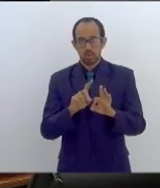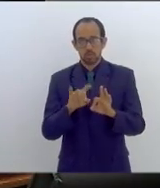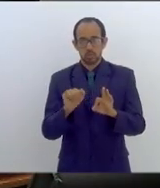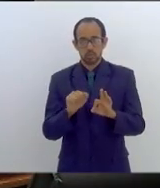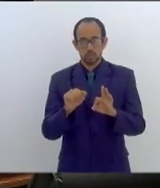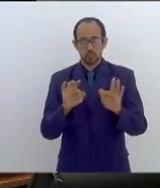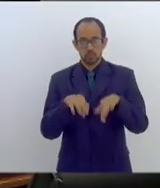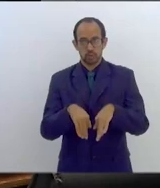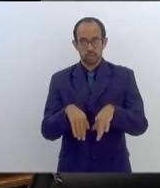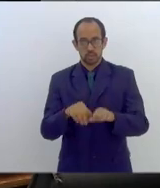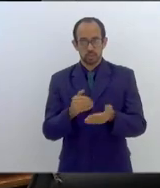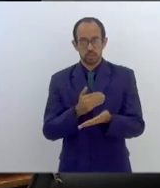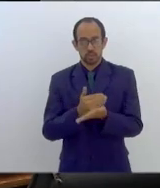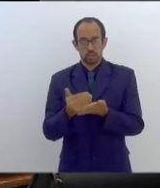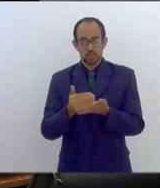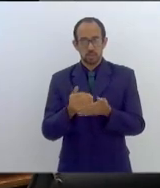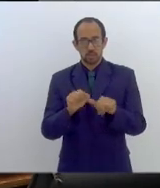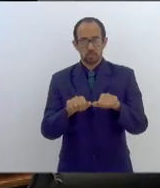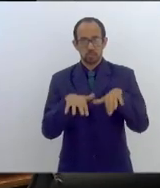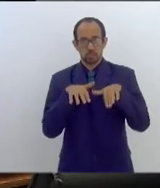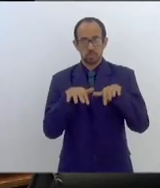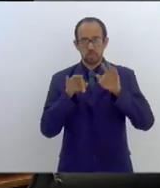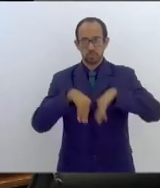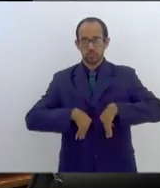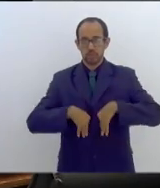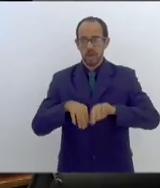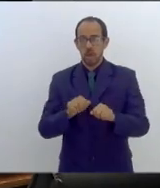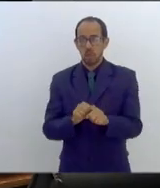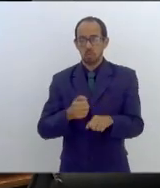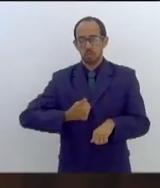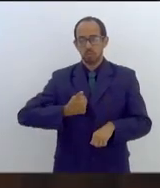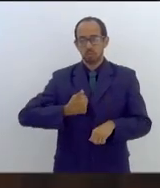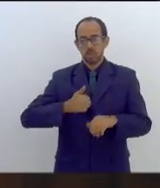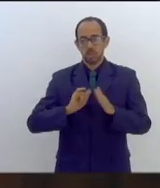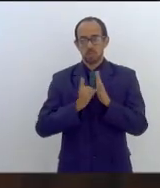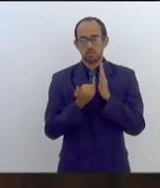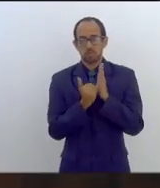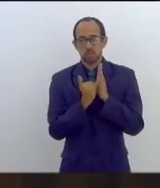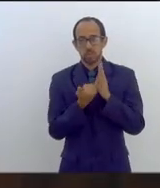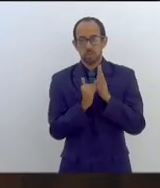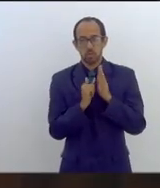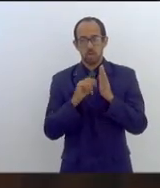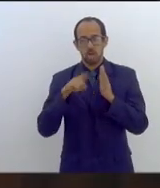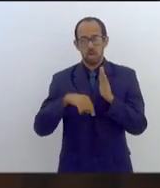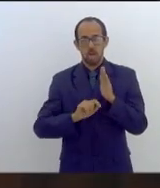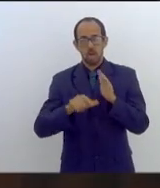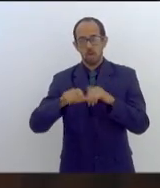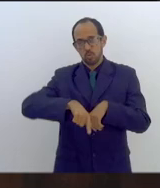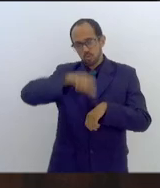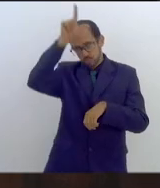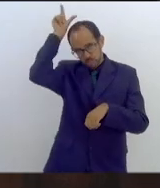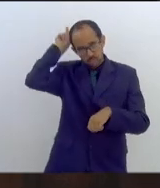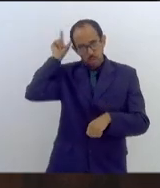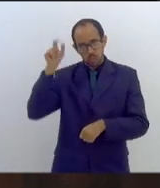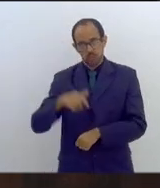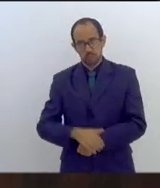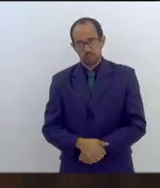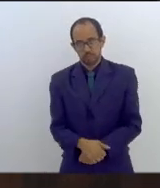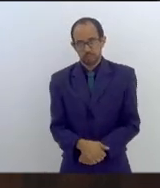a ordem do dia e inicia-se o expediente final. Primeiro orador inscrito é o nobre deputado Luiz Paulo.